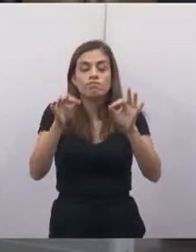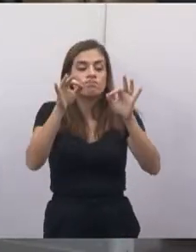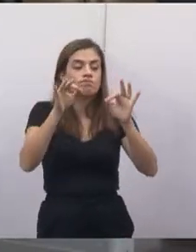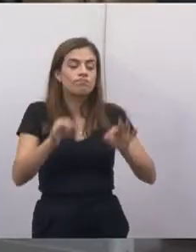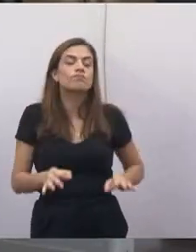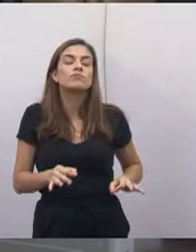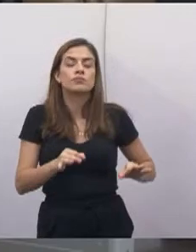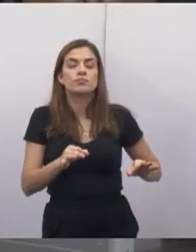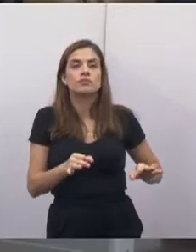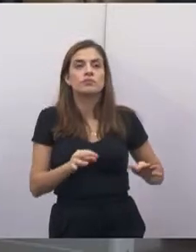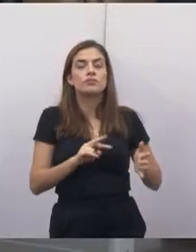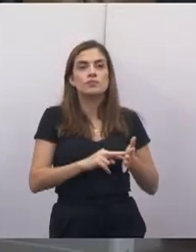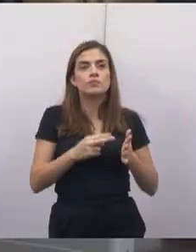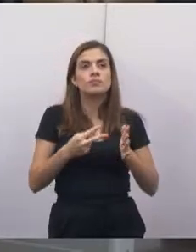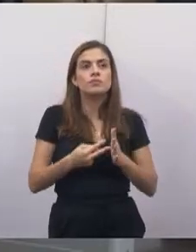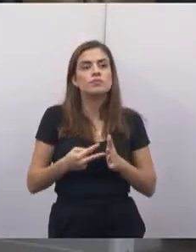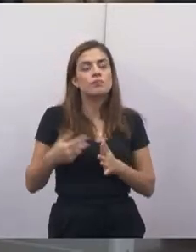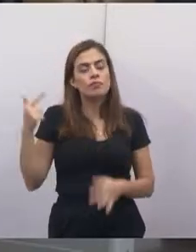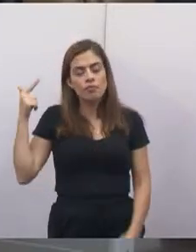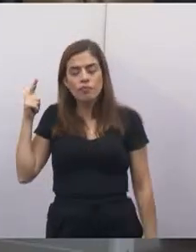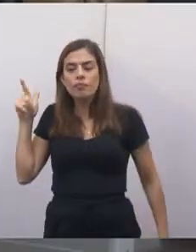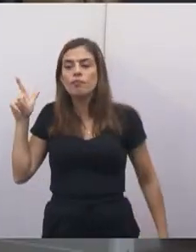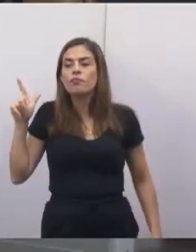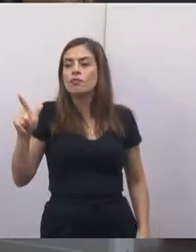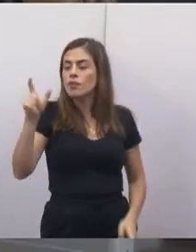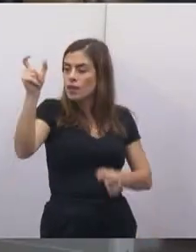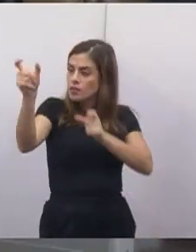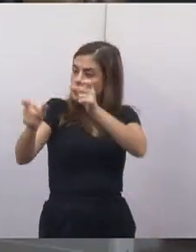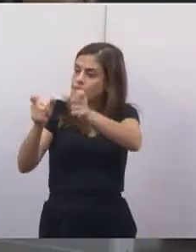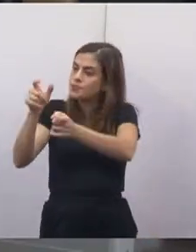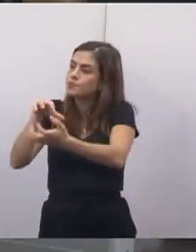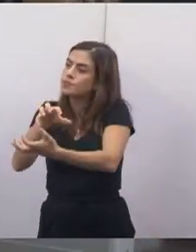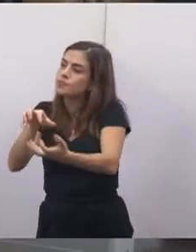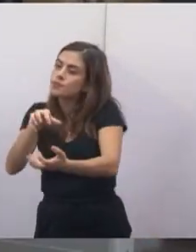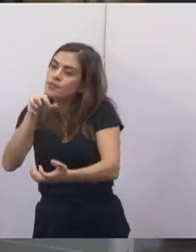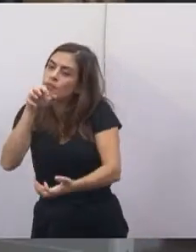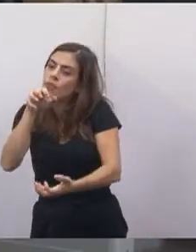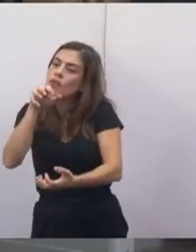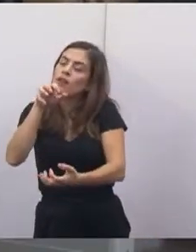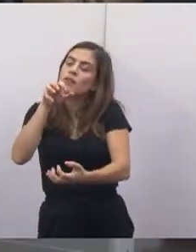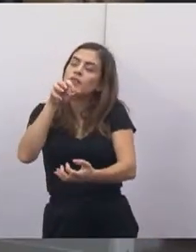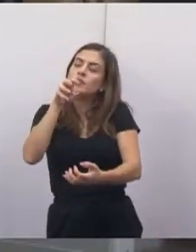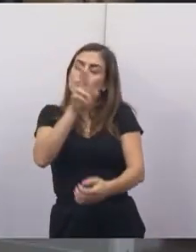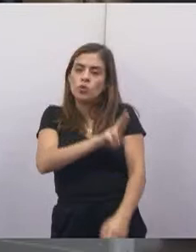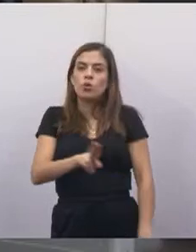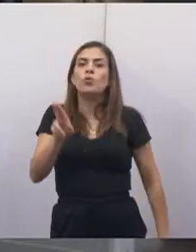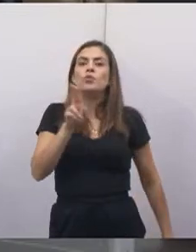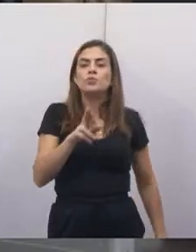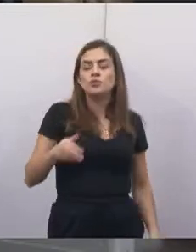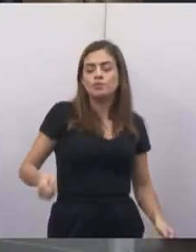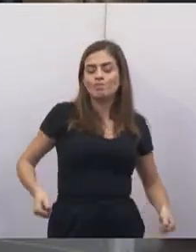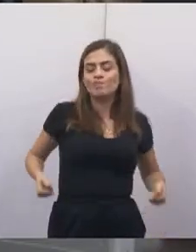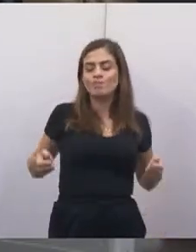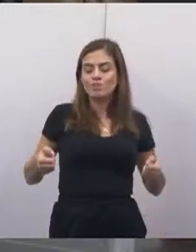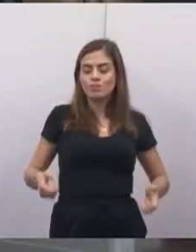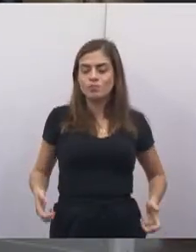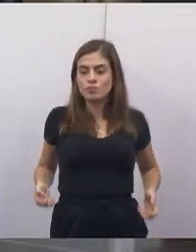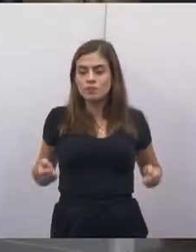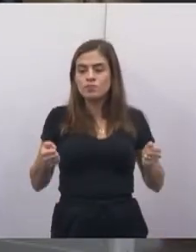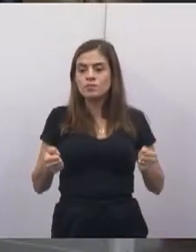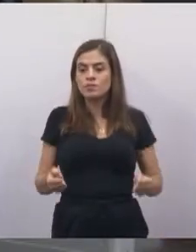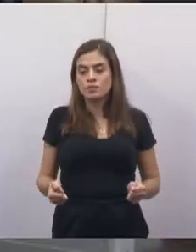justa, no sentido da gente garantir que as pessoas idosas, que as pessoas que utilizam cadeiras de rodas